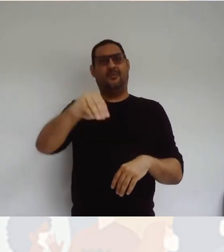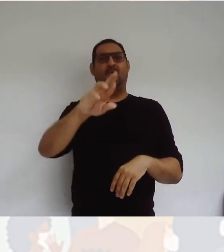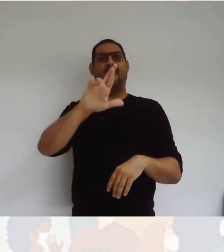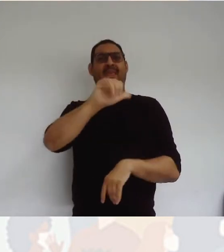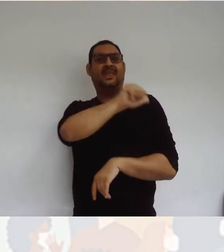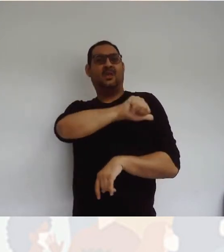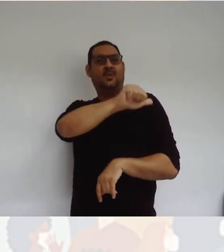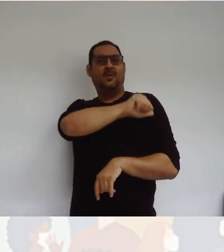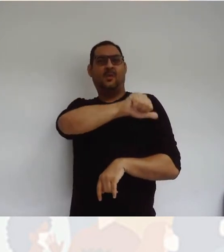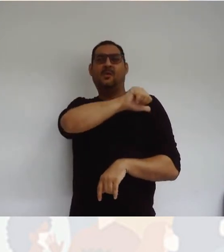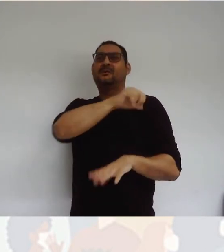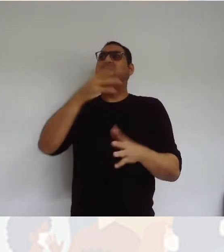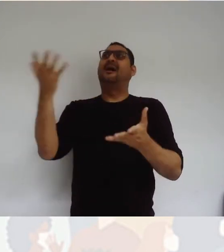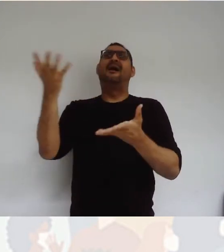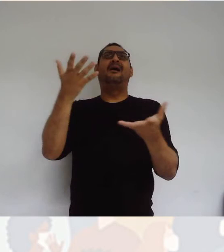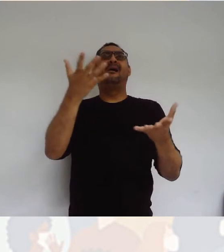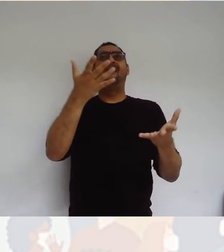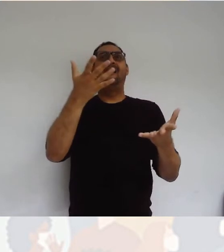tudo